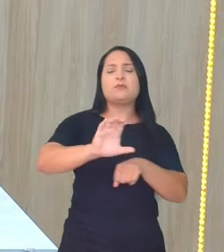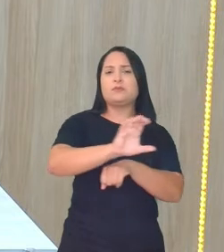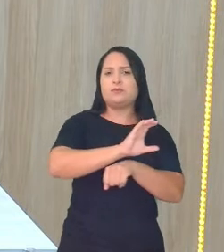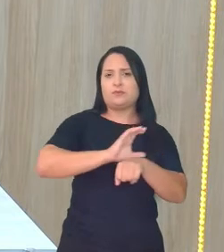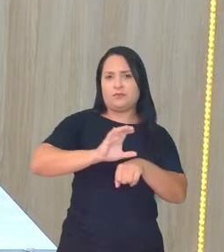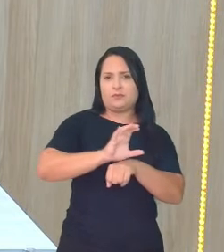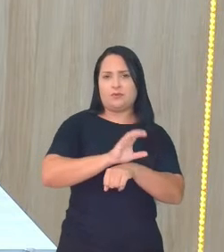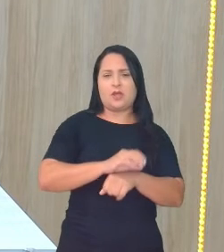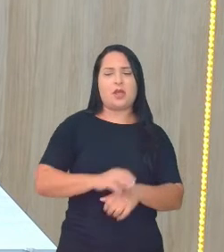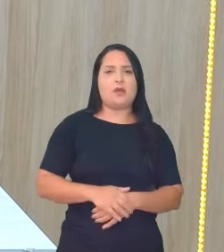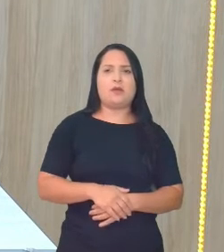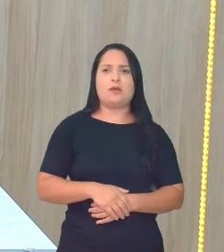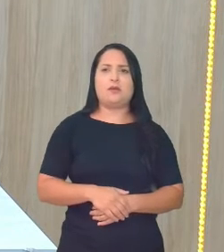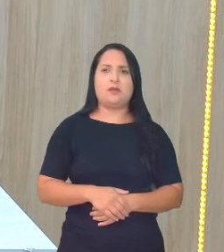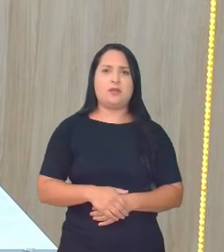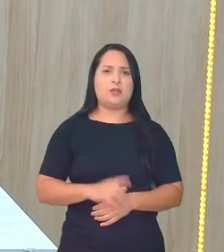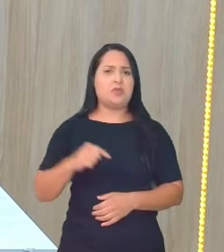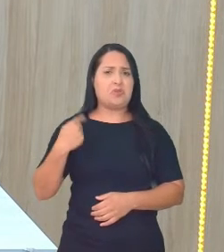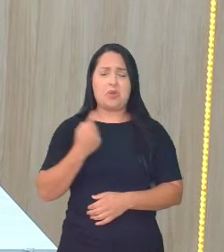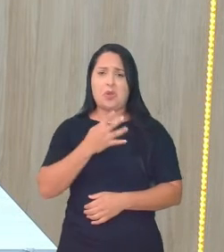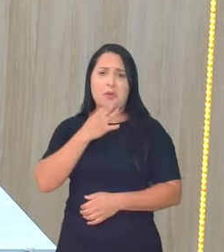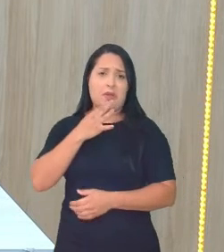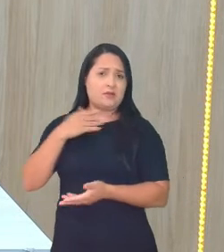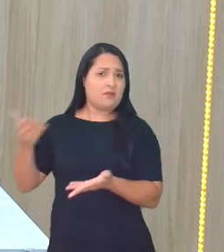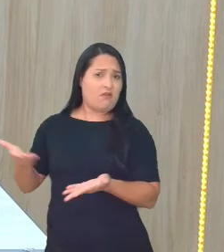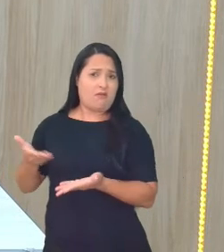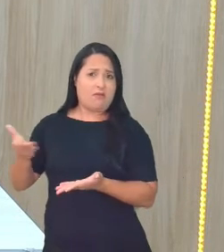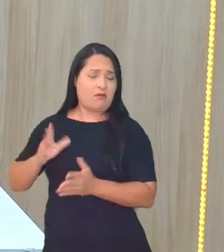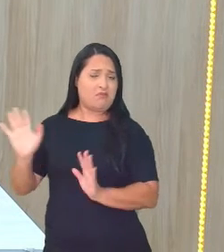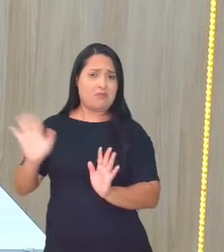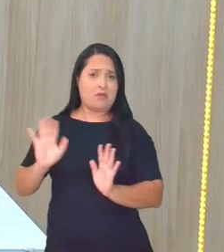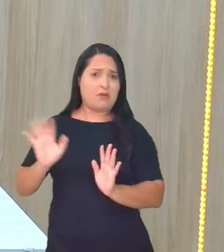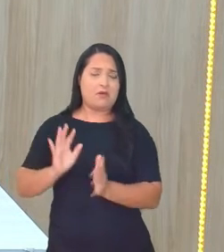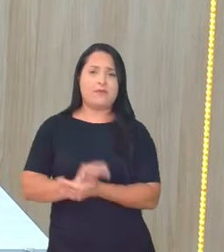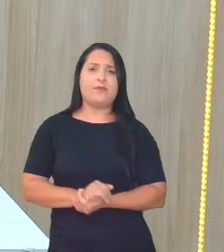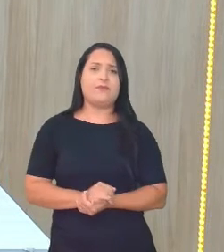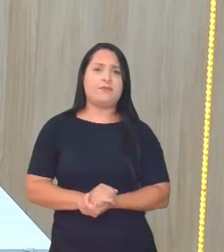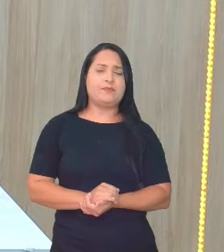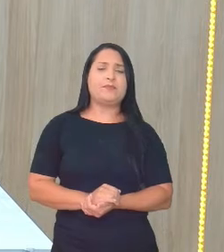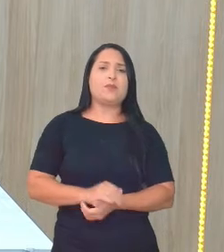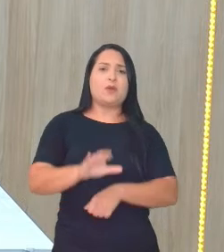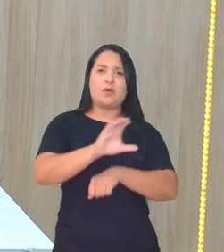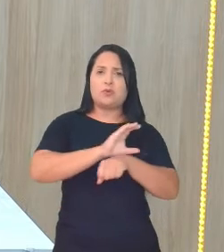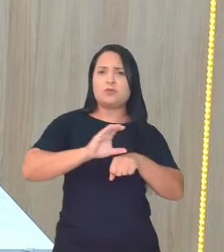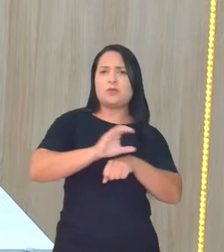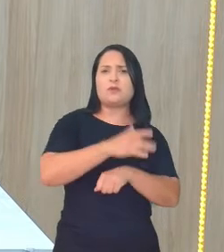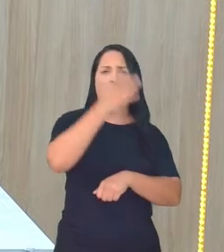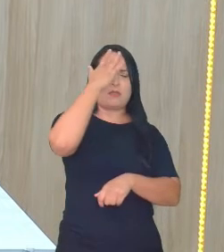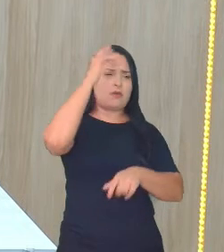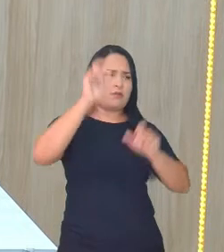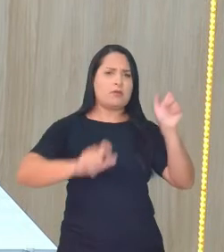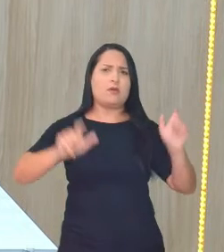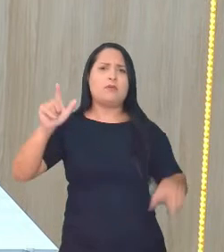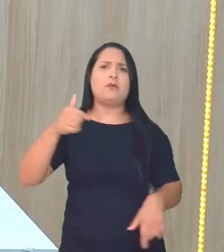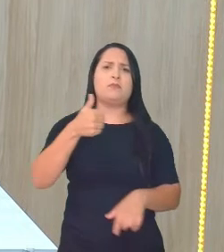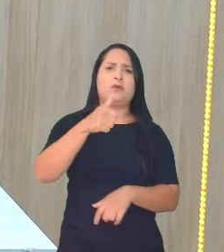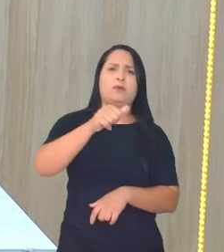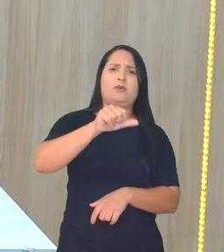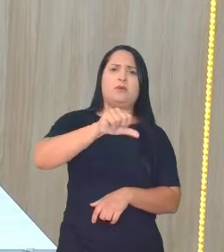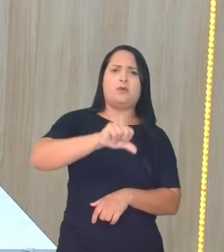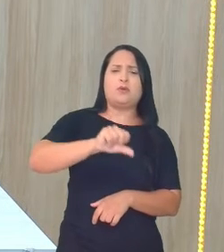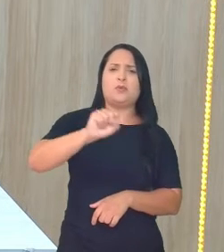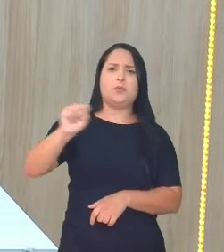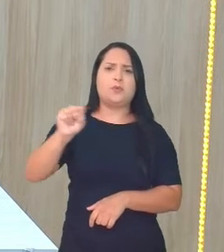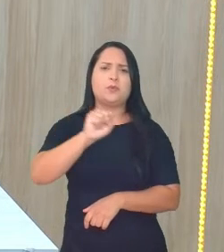era uma Constituição como a gente conhece de hoje, não, viu, professor Aham, Gilson, que é a Constituição Cidadã de